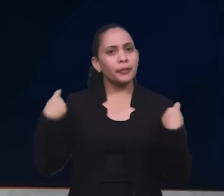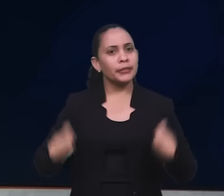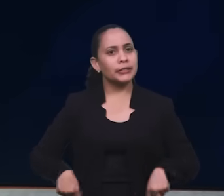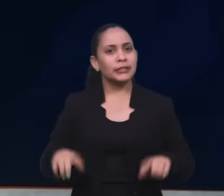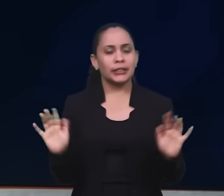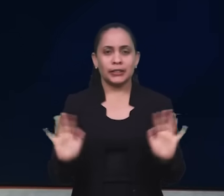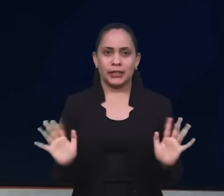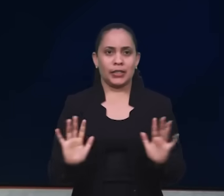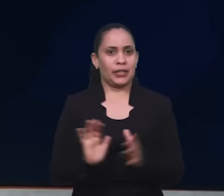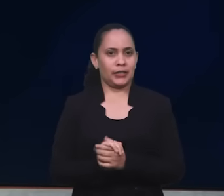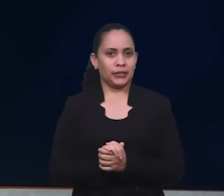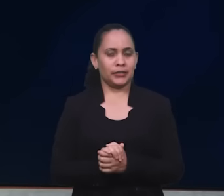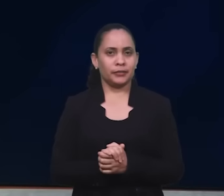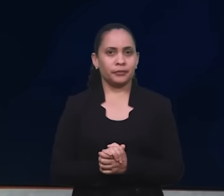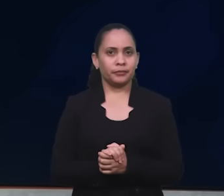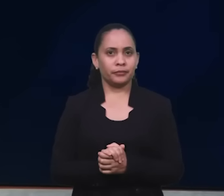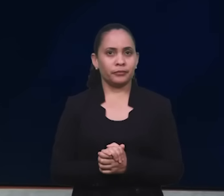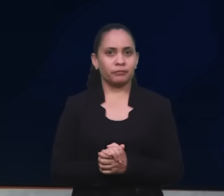de